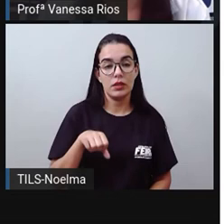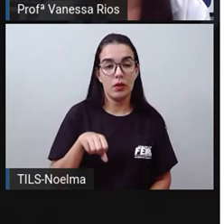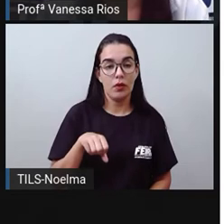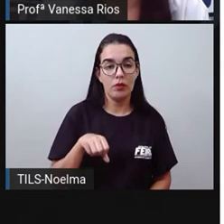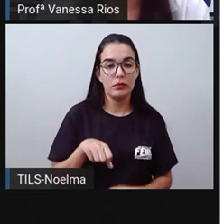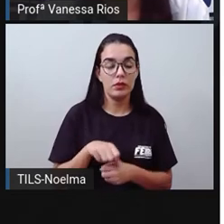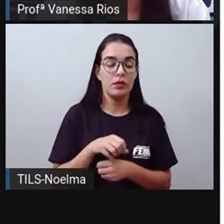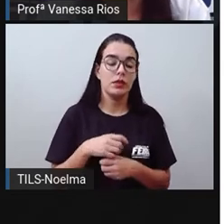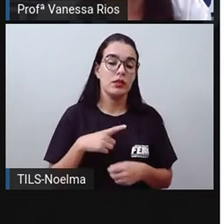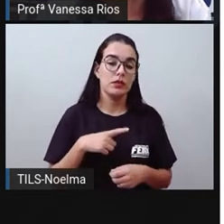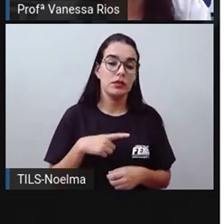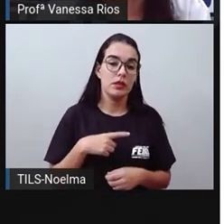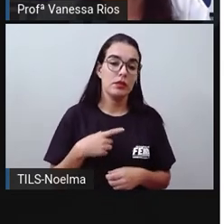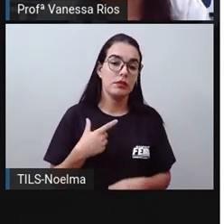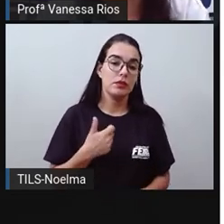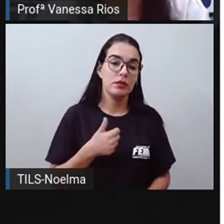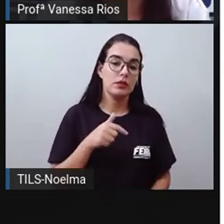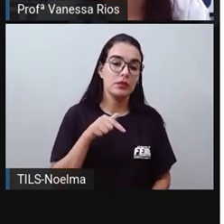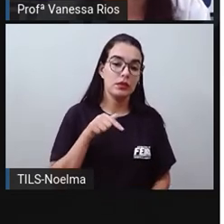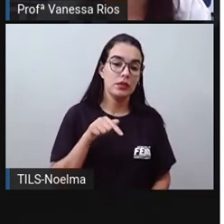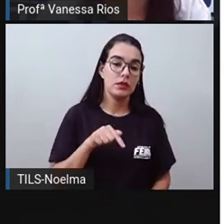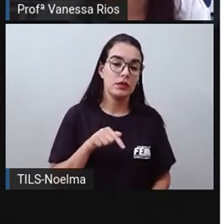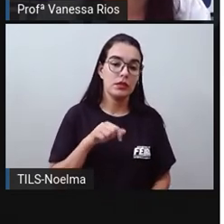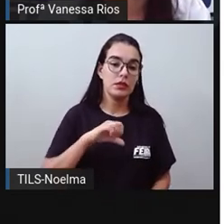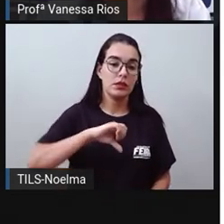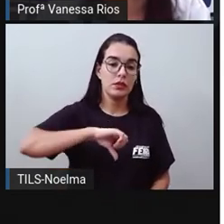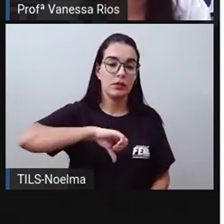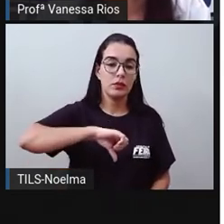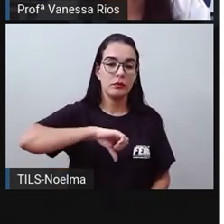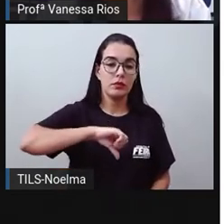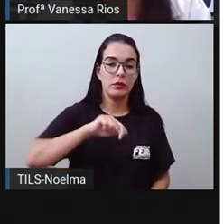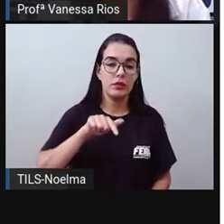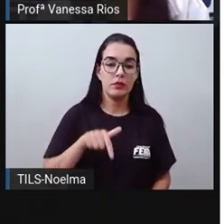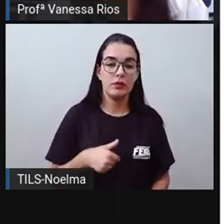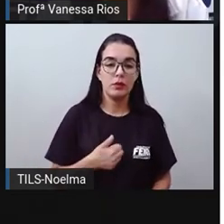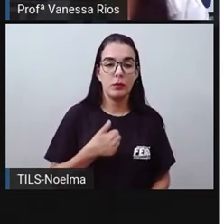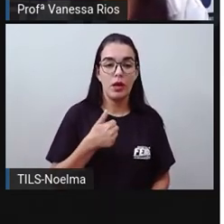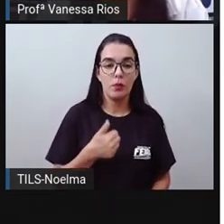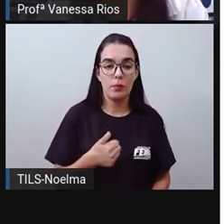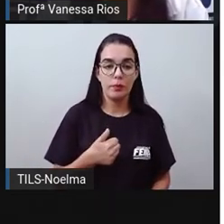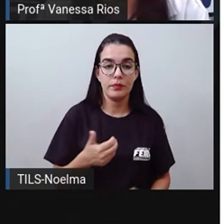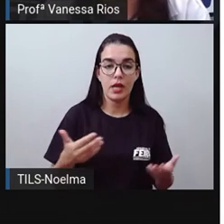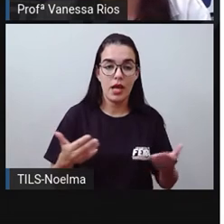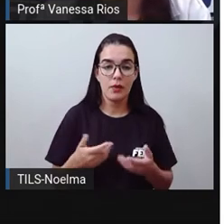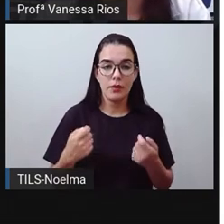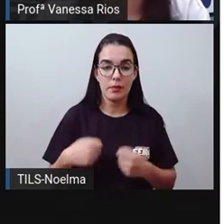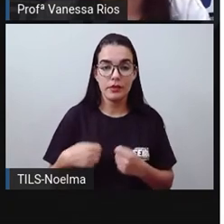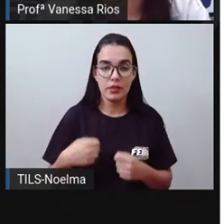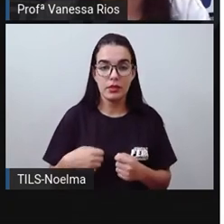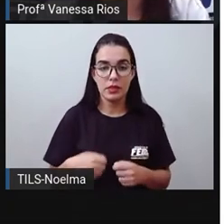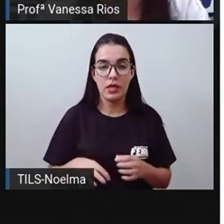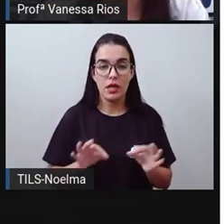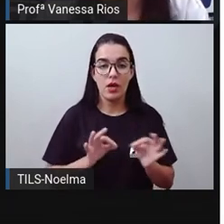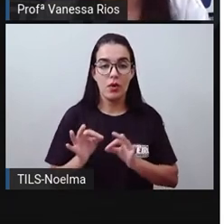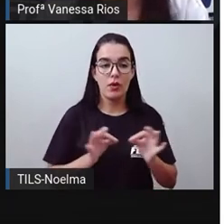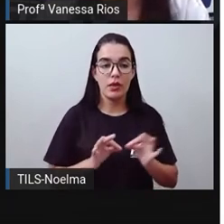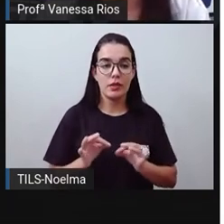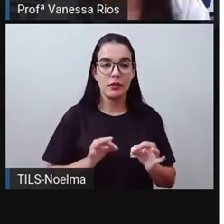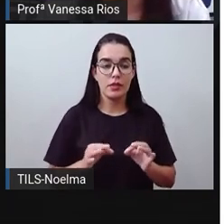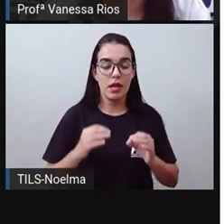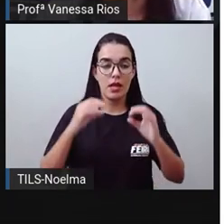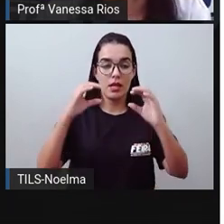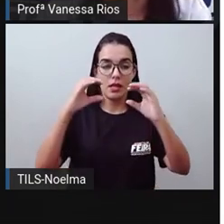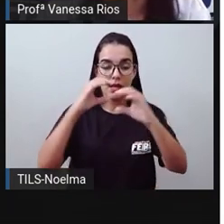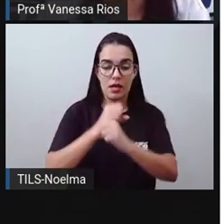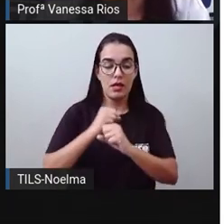que é o armar a continha, não é? Vamos armar a conta. Não podemos esquecer que se tratam aí de números decimais.